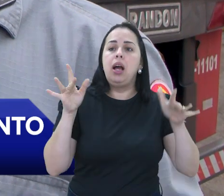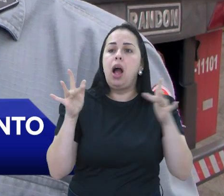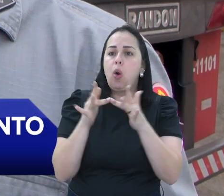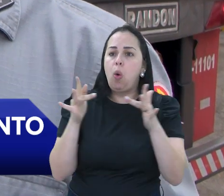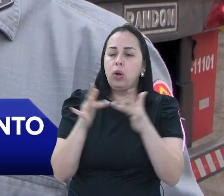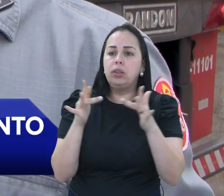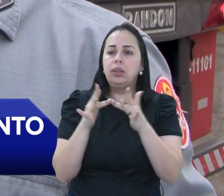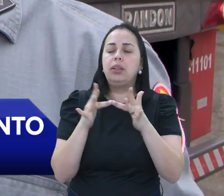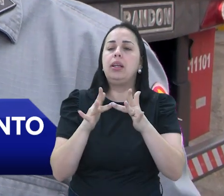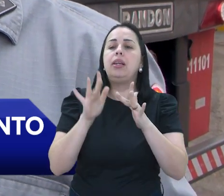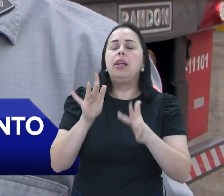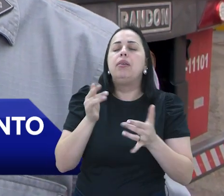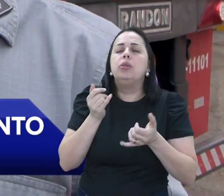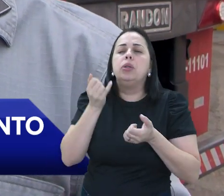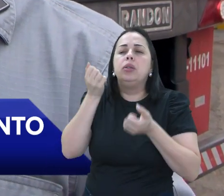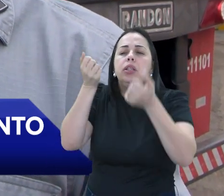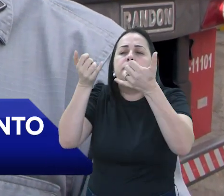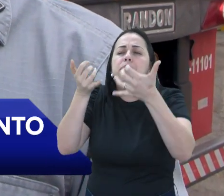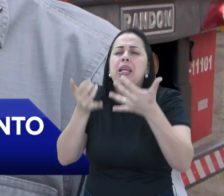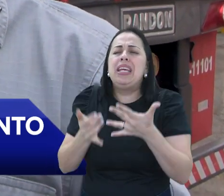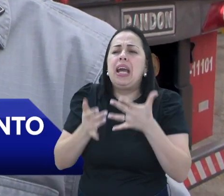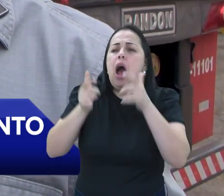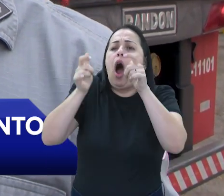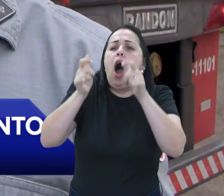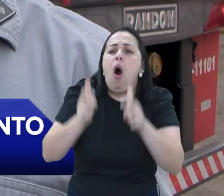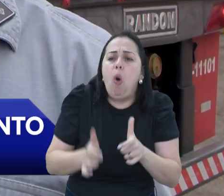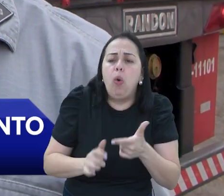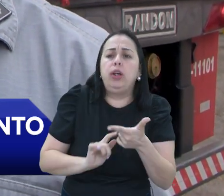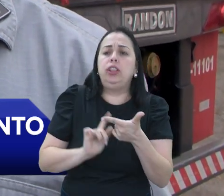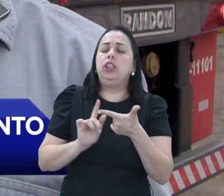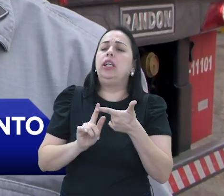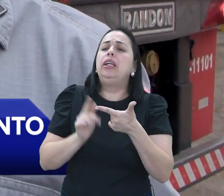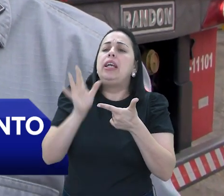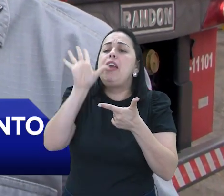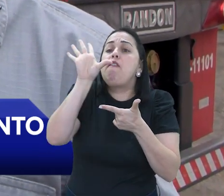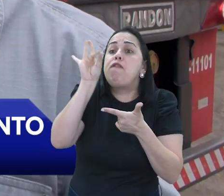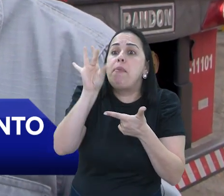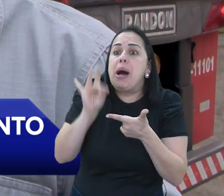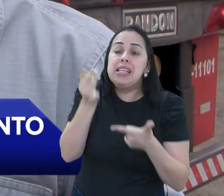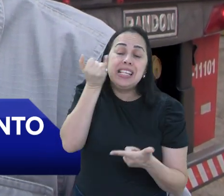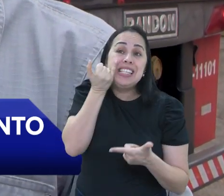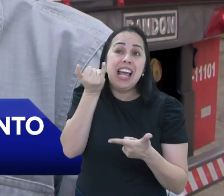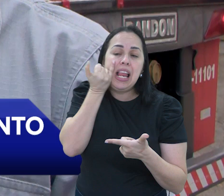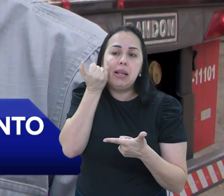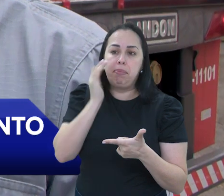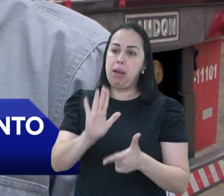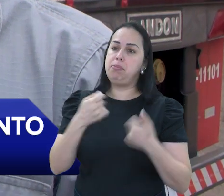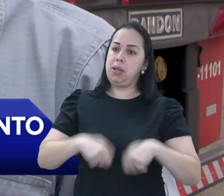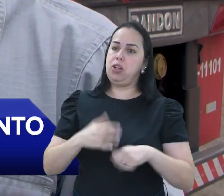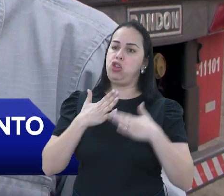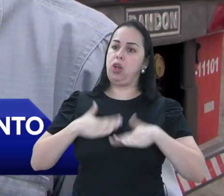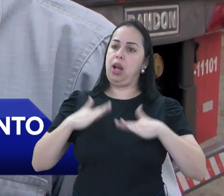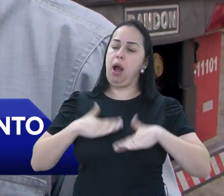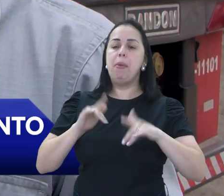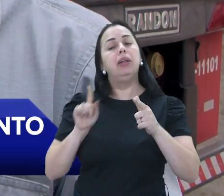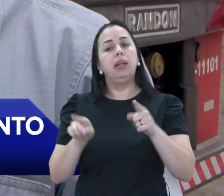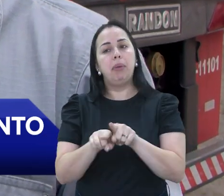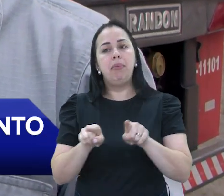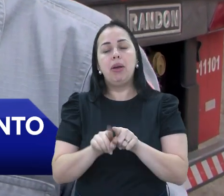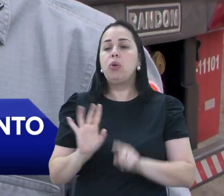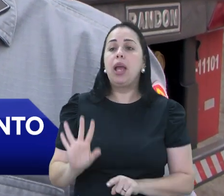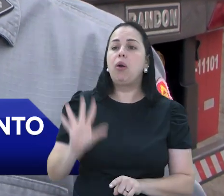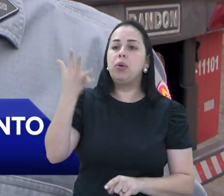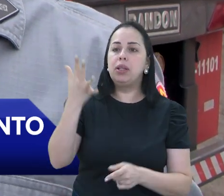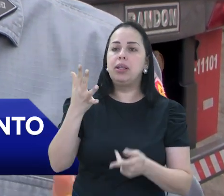contato, passe com a maior calma possível a localização onde aconteceu esse afogamento, com o máximo de informações sobre o local, sobre o que